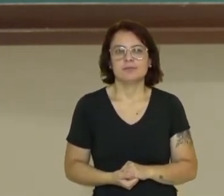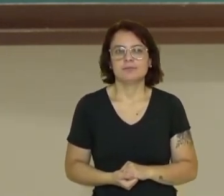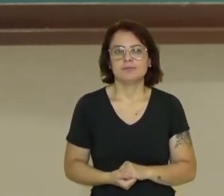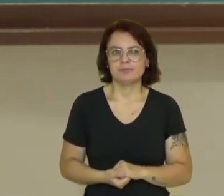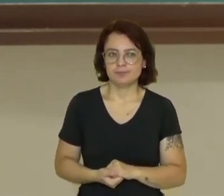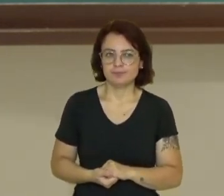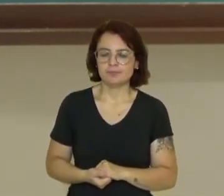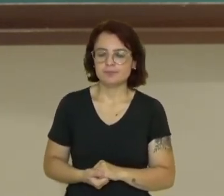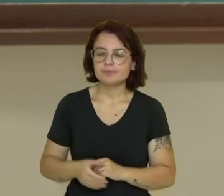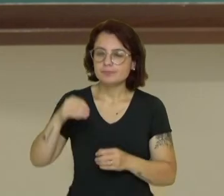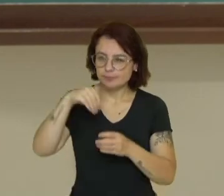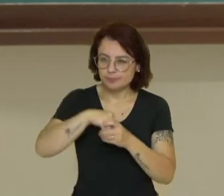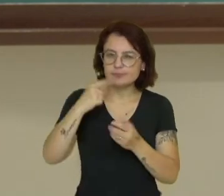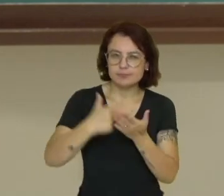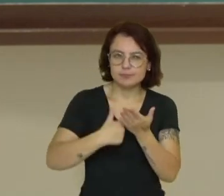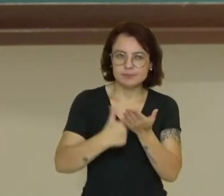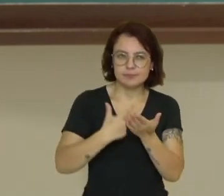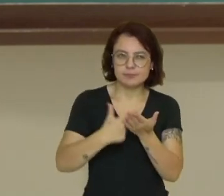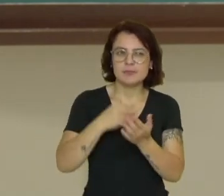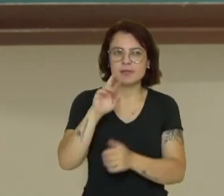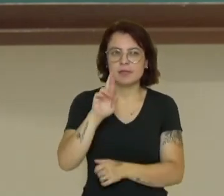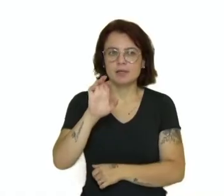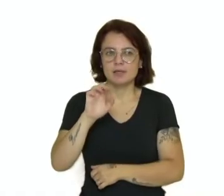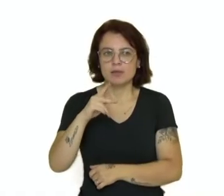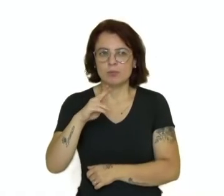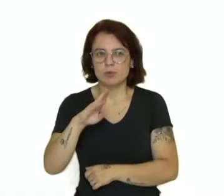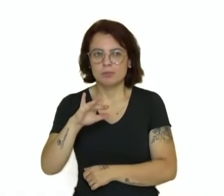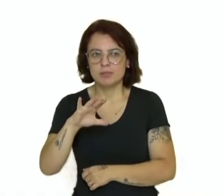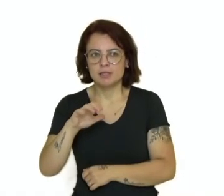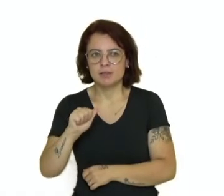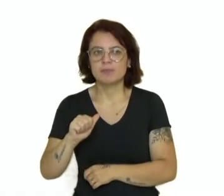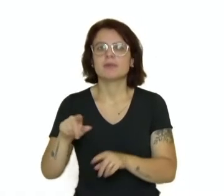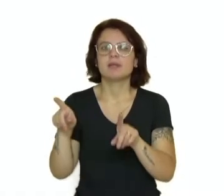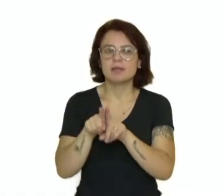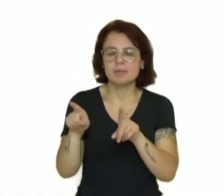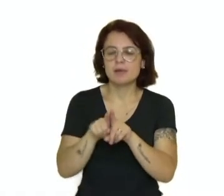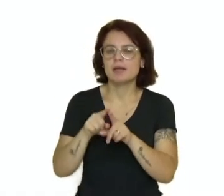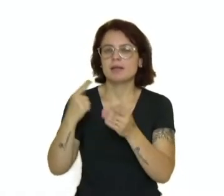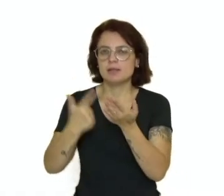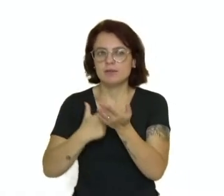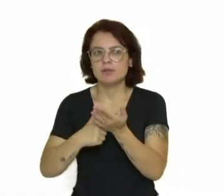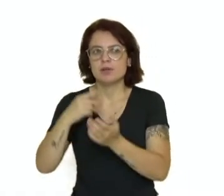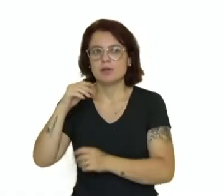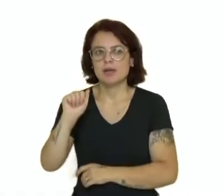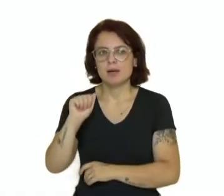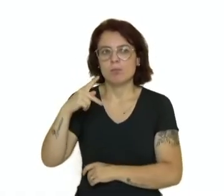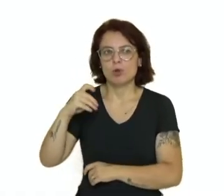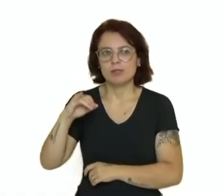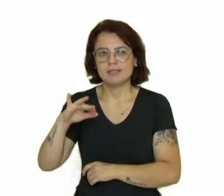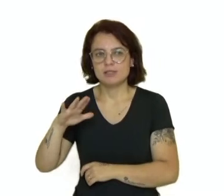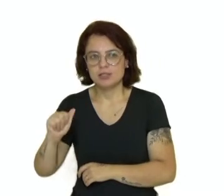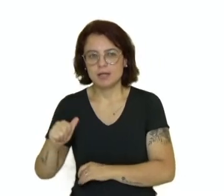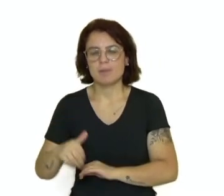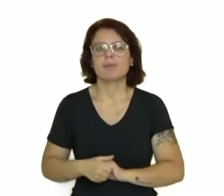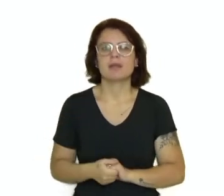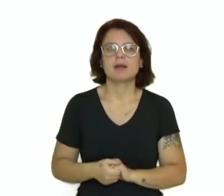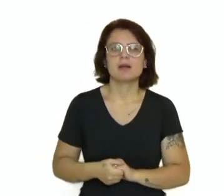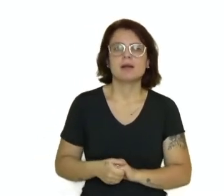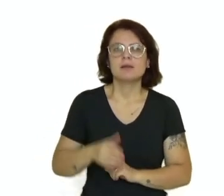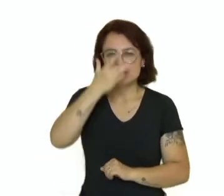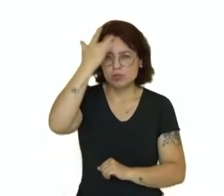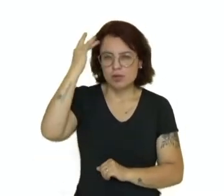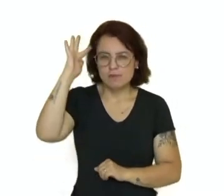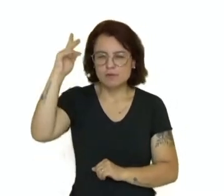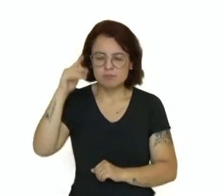República de Platão como na obra Política de Aristóteles, os filósofos analisaram as formas de governo e julgaram qual a